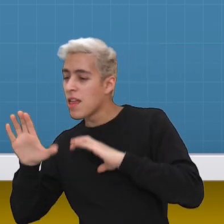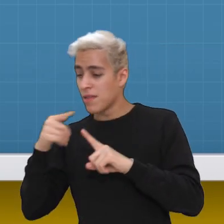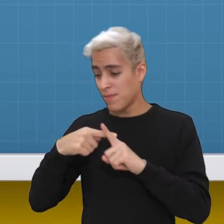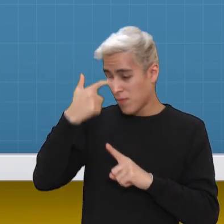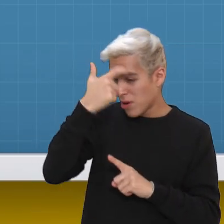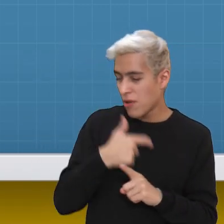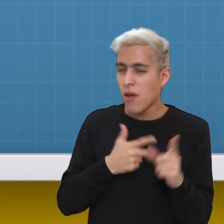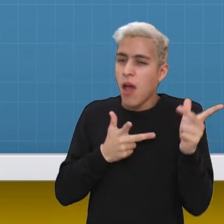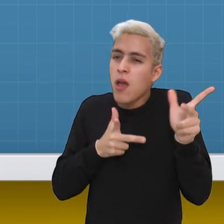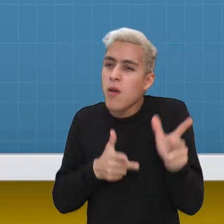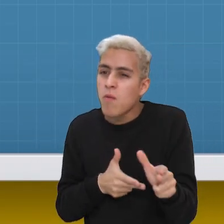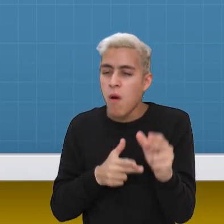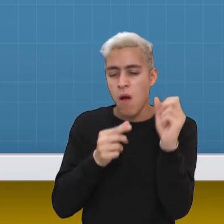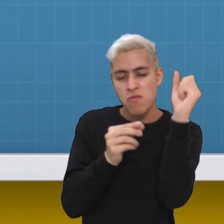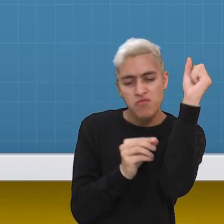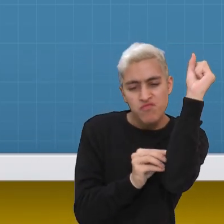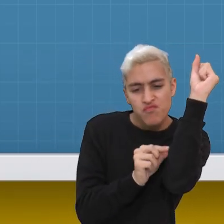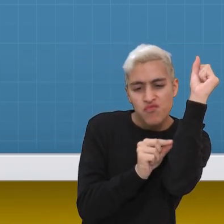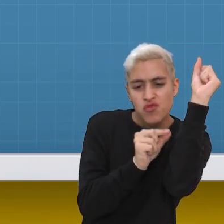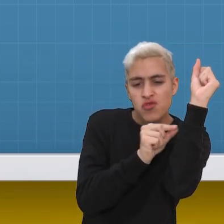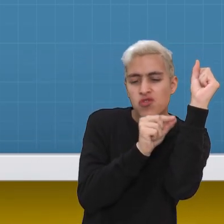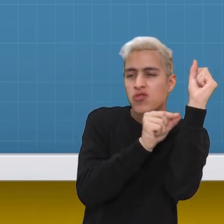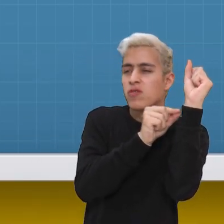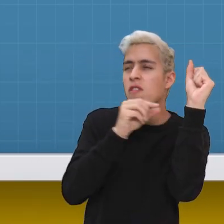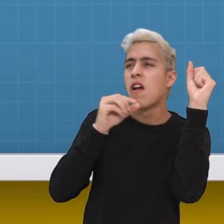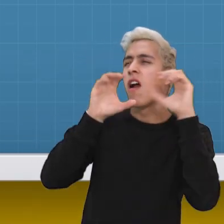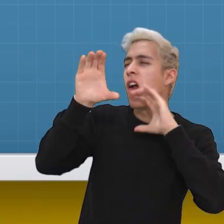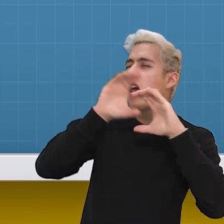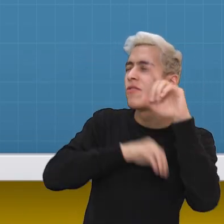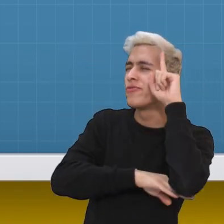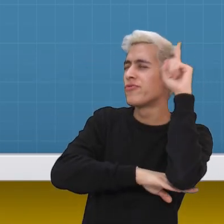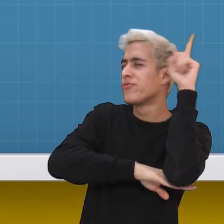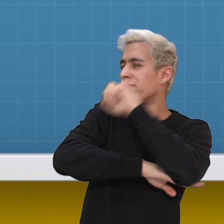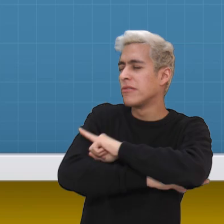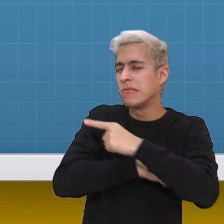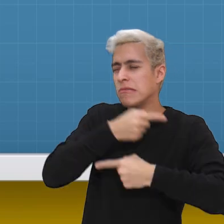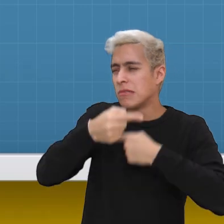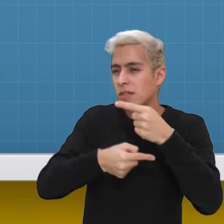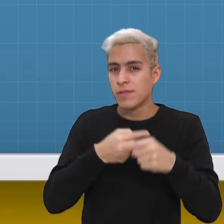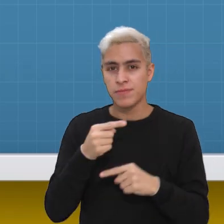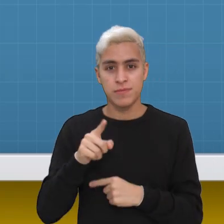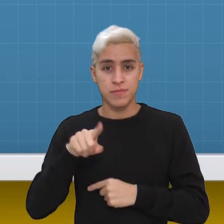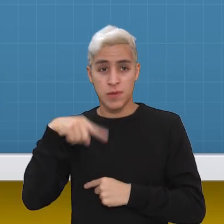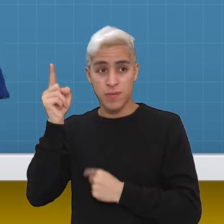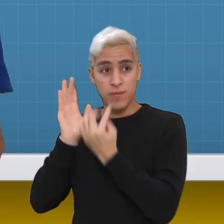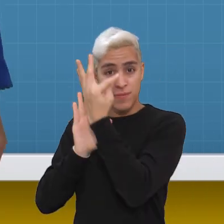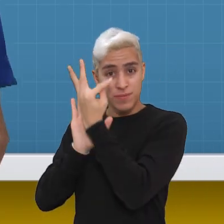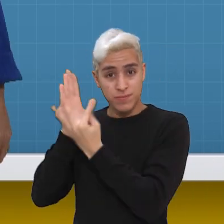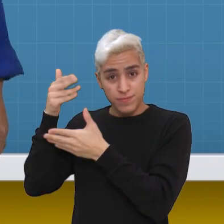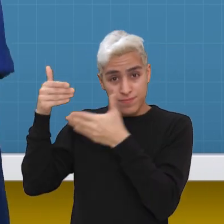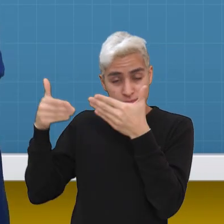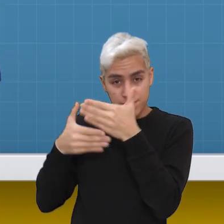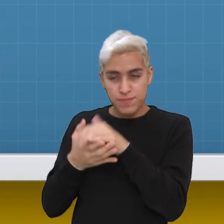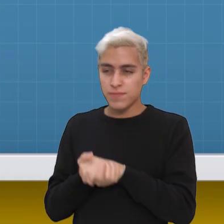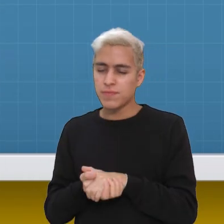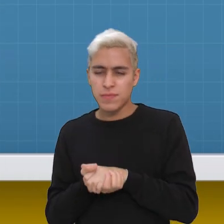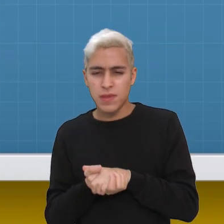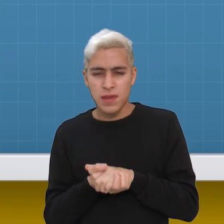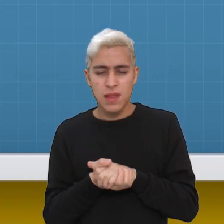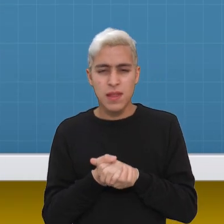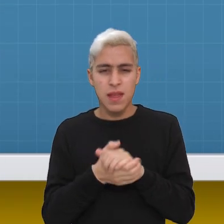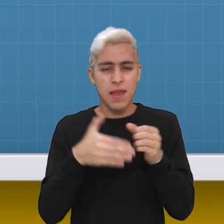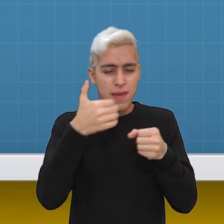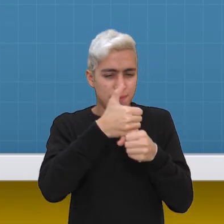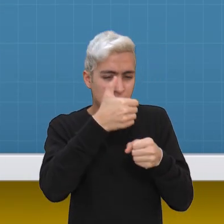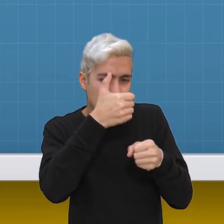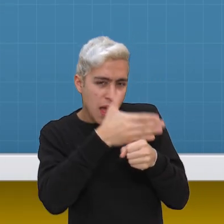pois eu sou que nem cigarra, canto sempre todo dia. O próximo texto, senhor Giz.